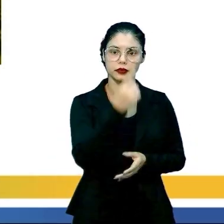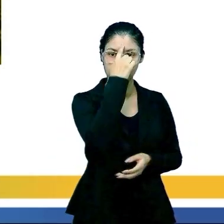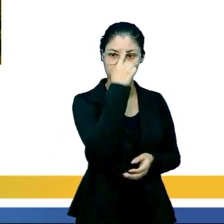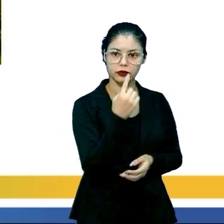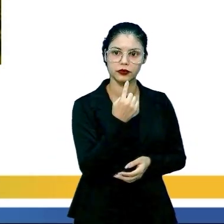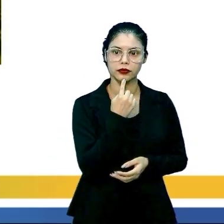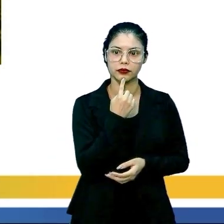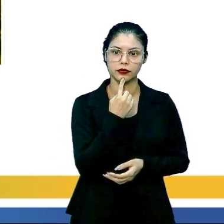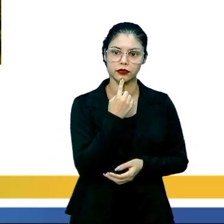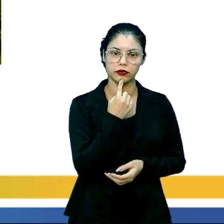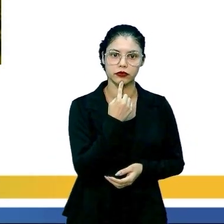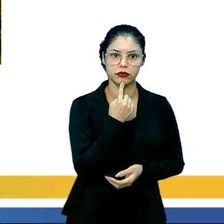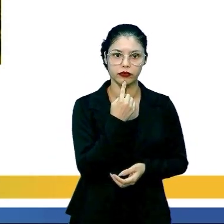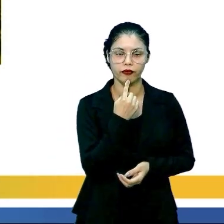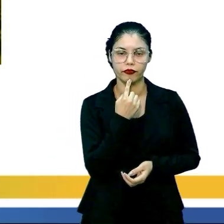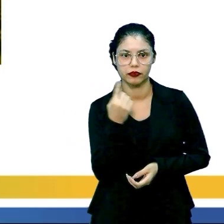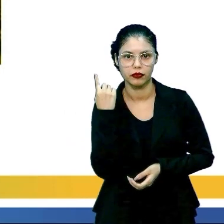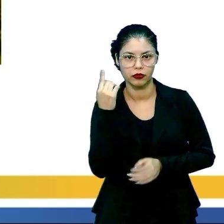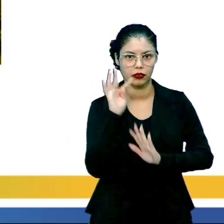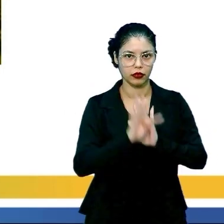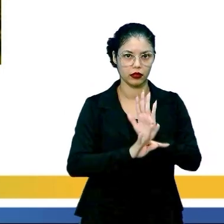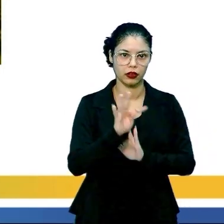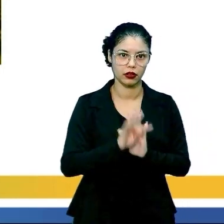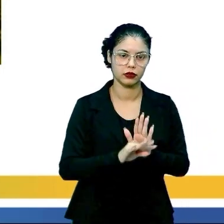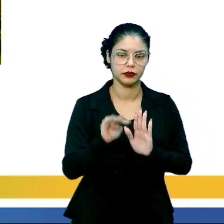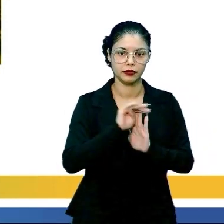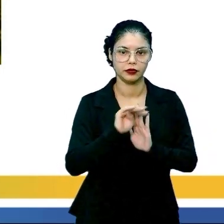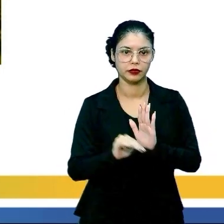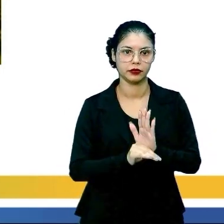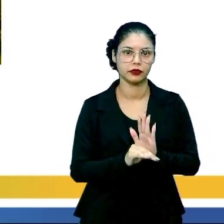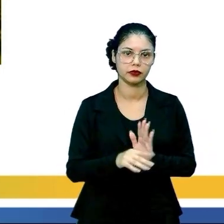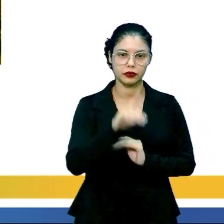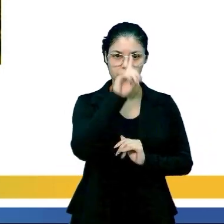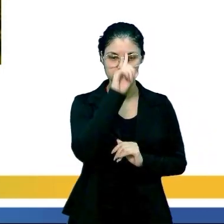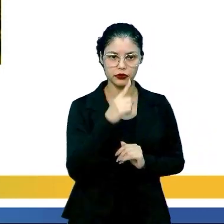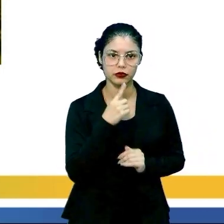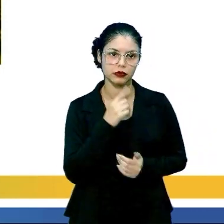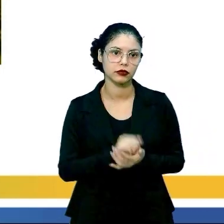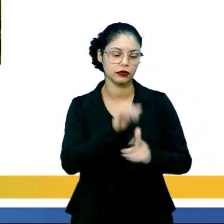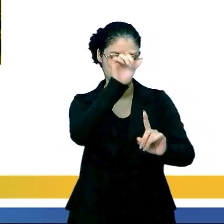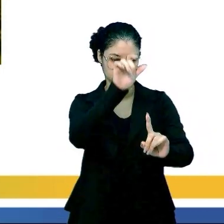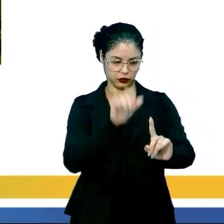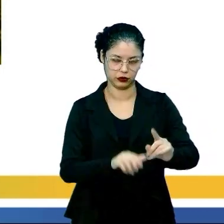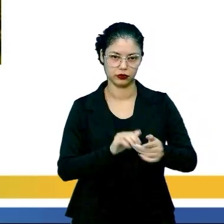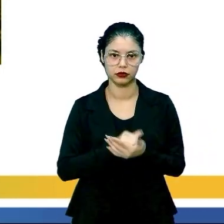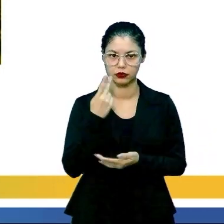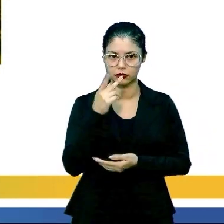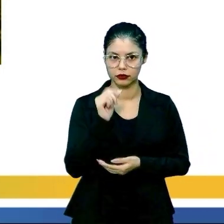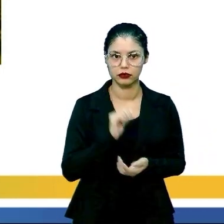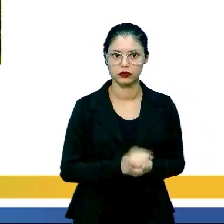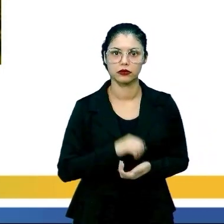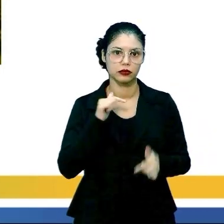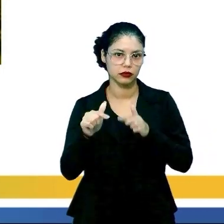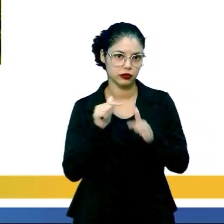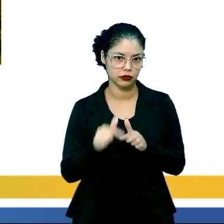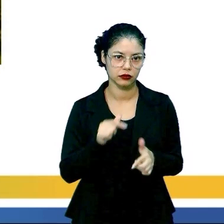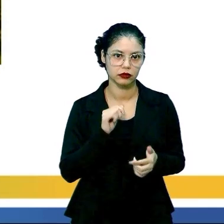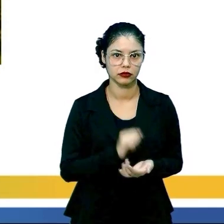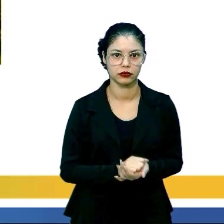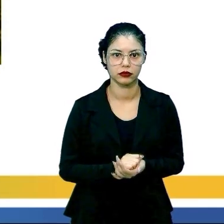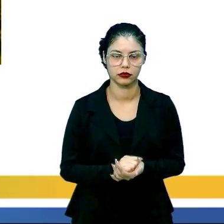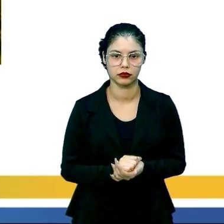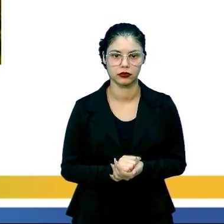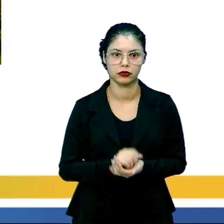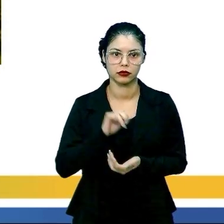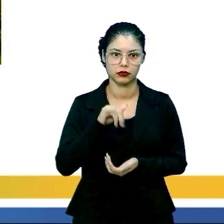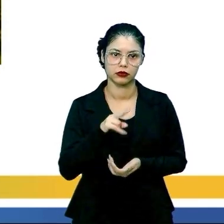imagem e um texto. Logo abaixo da imagem nós temos a referência, que diz trabalhadores em